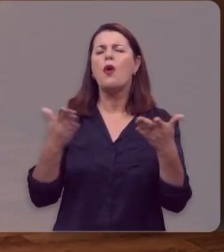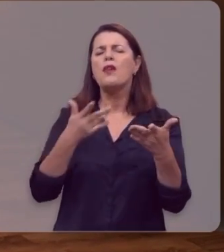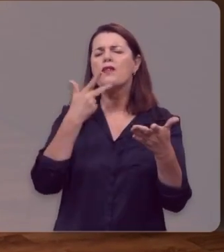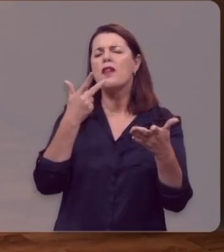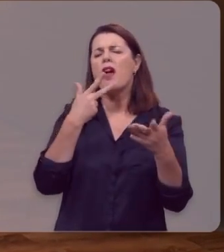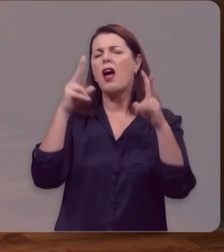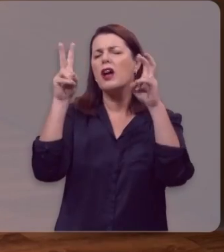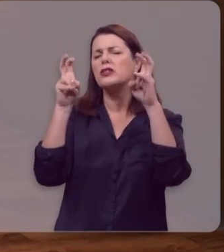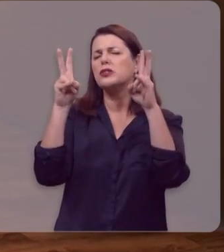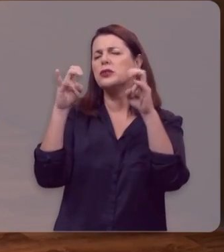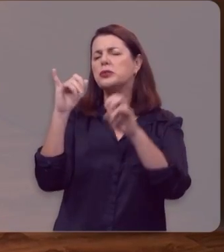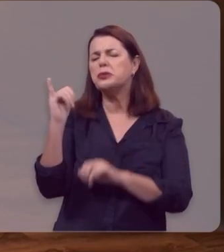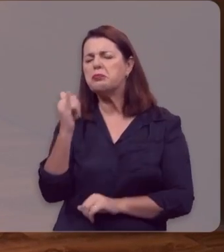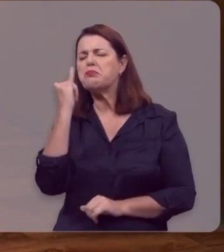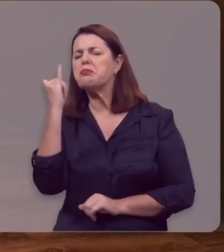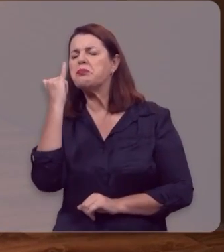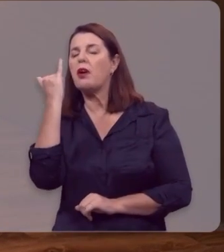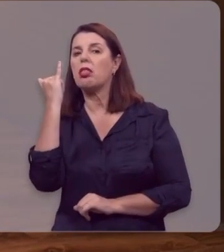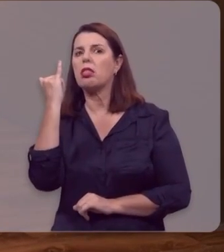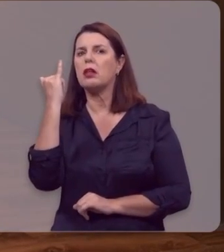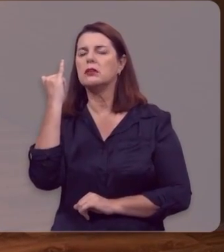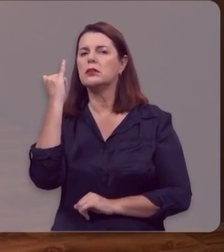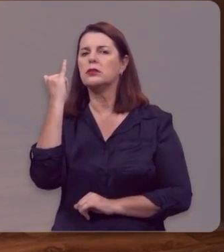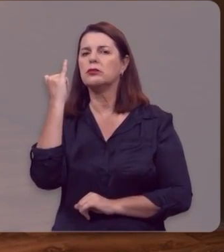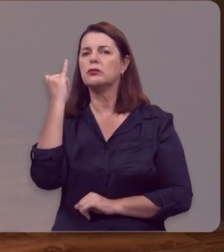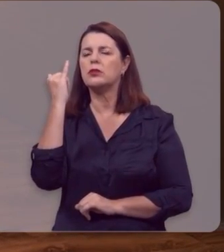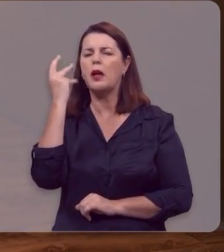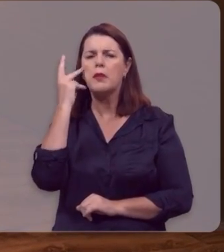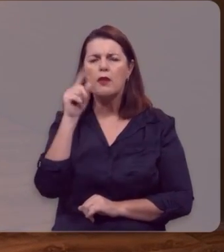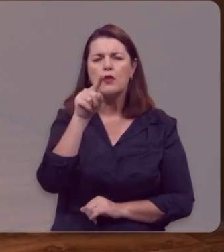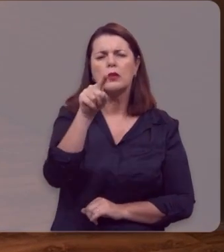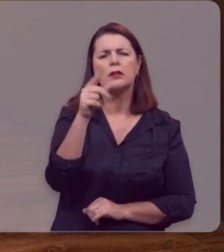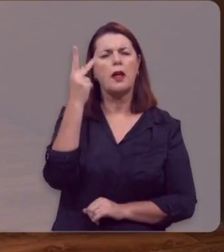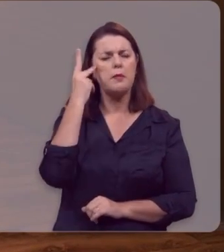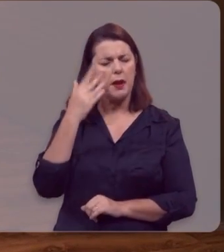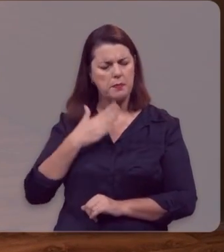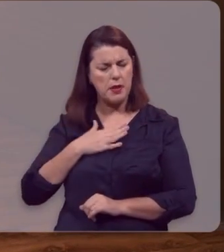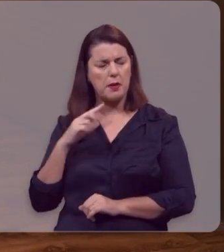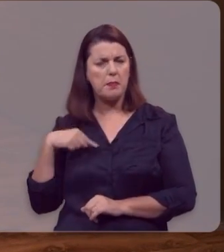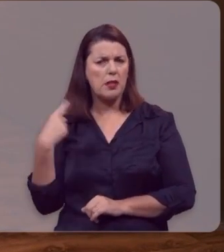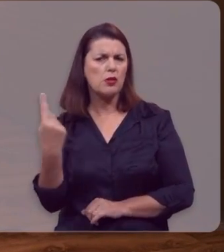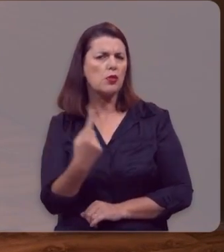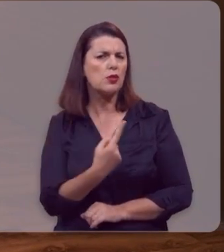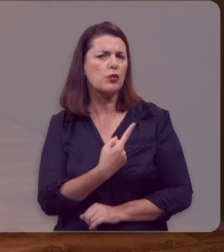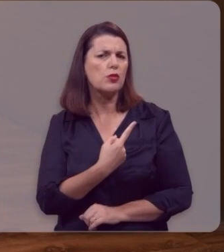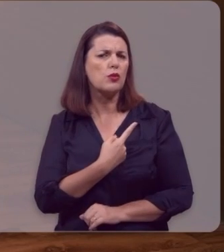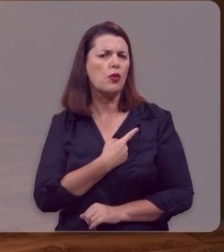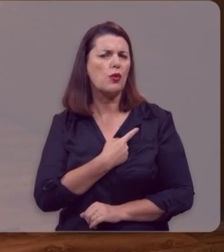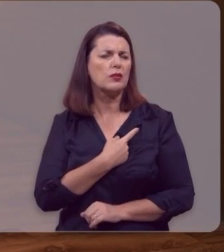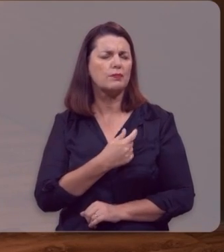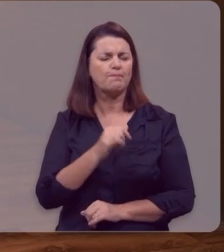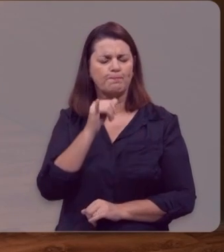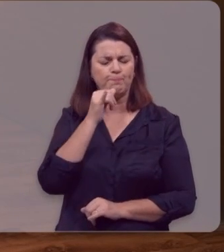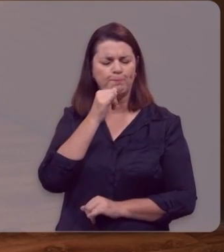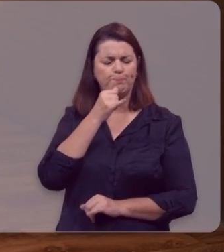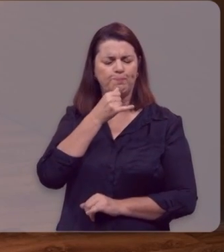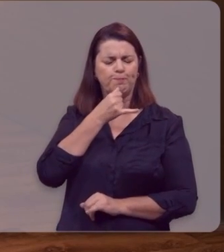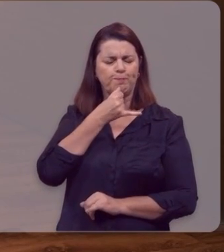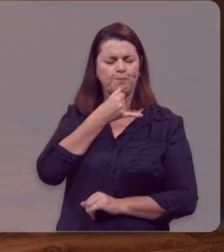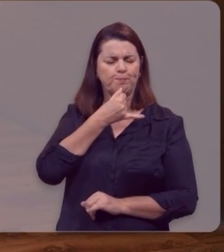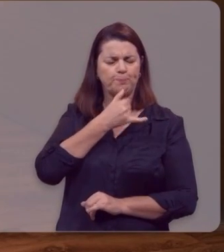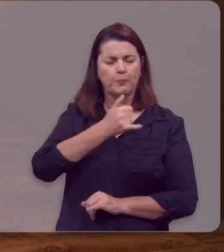E hoje eu quero tratar de um assunto da mais alta importância para você, para mim, para nós. O